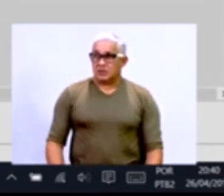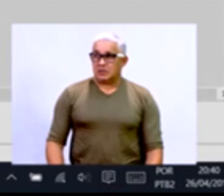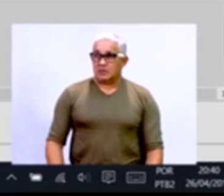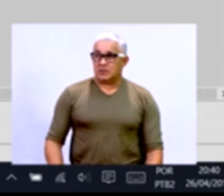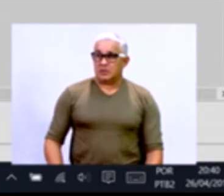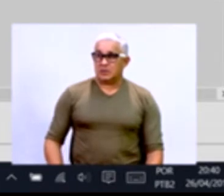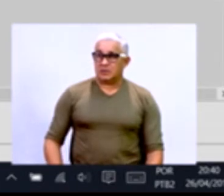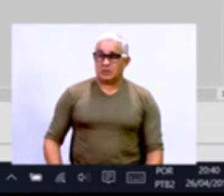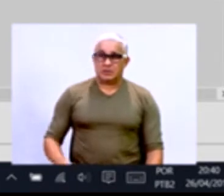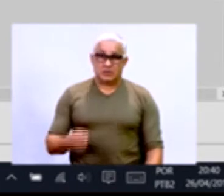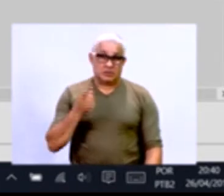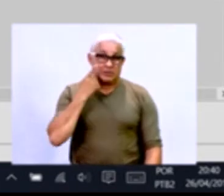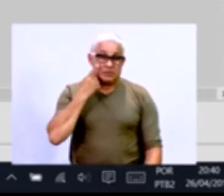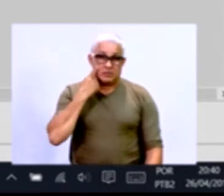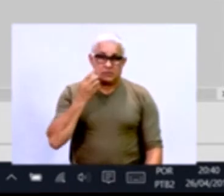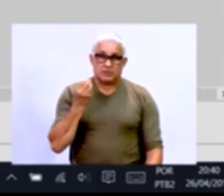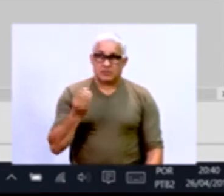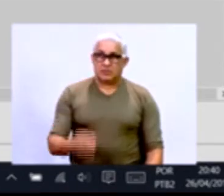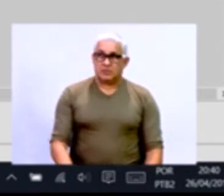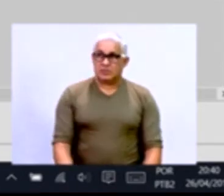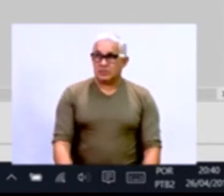Então, vamos ver como é que ficou.